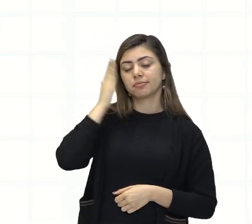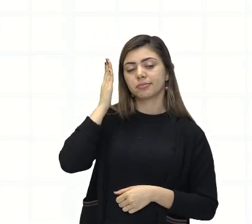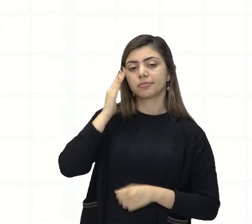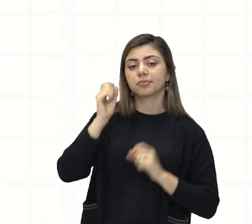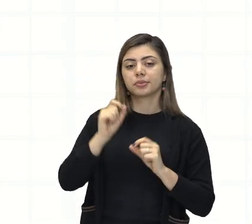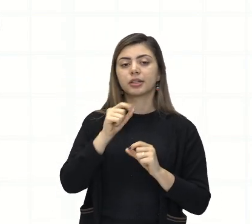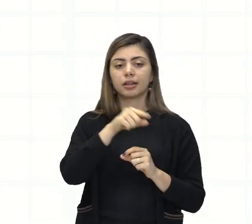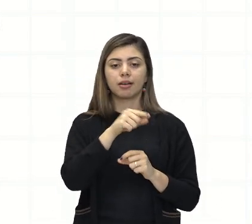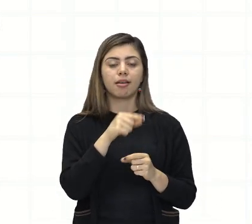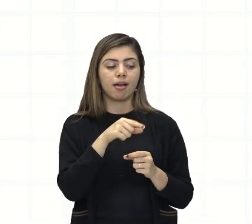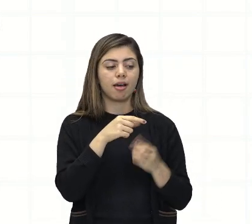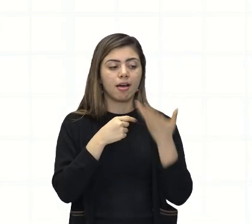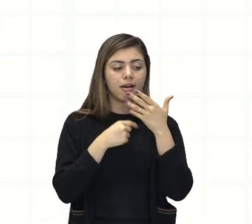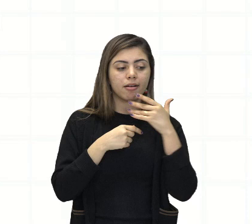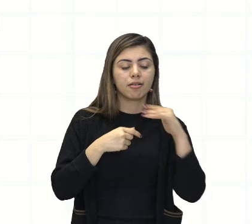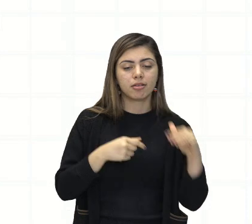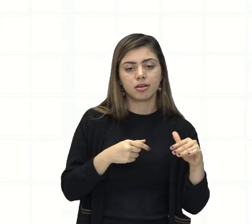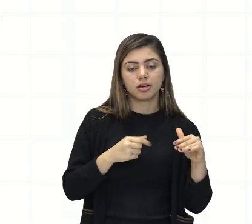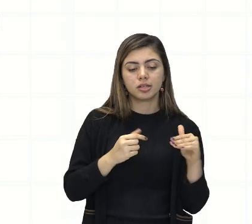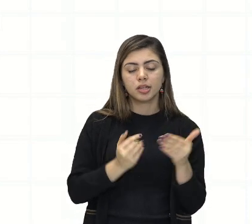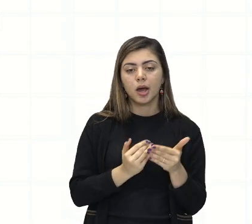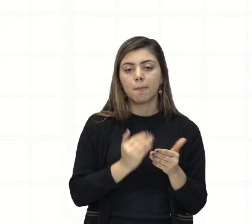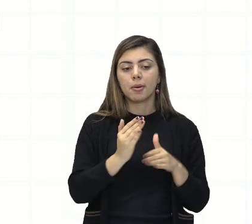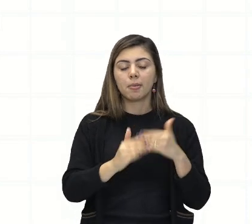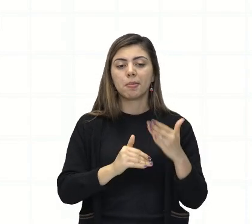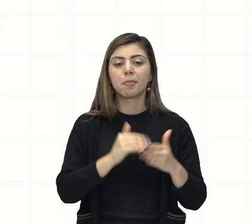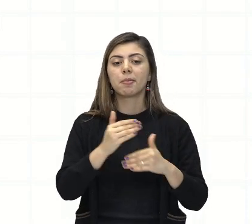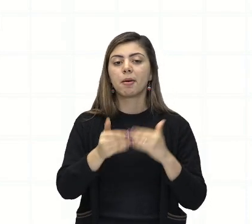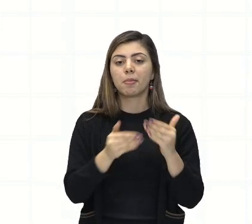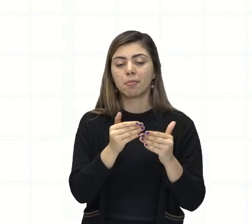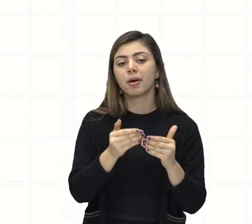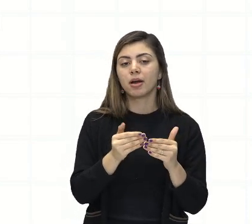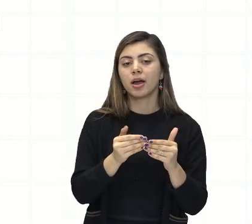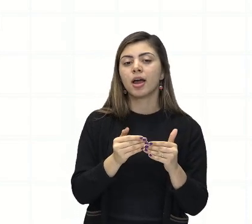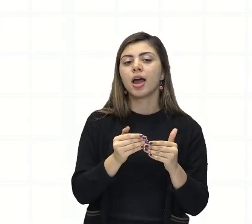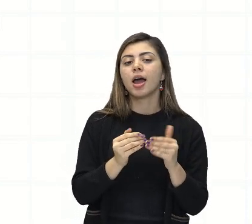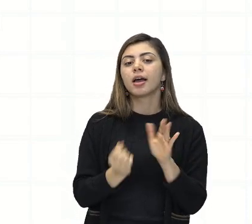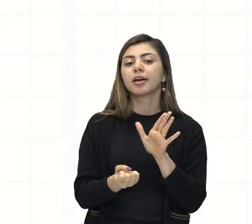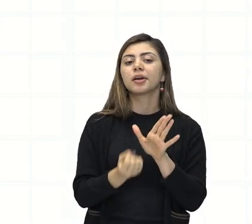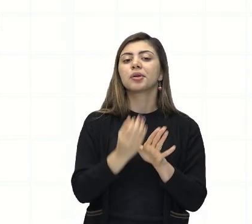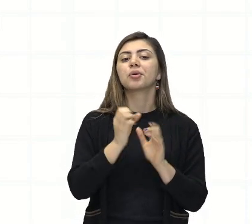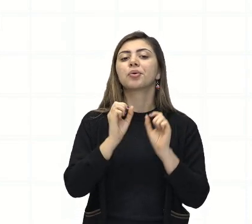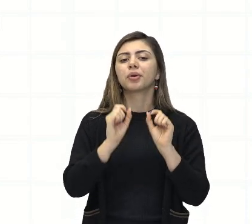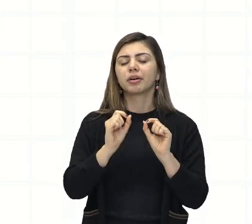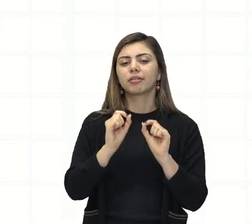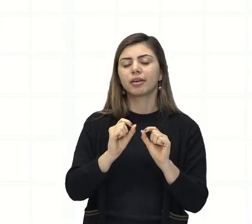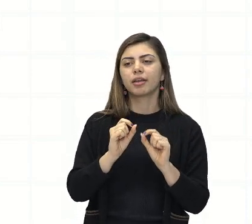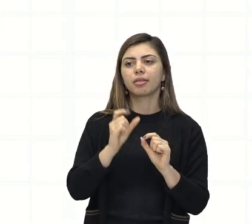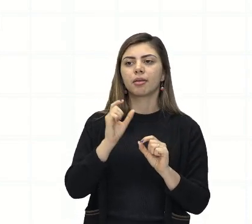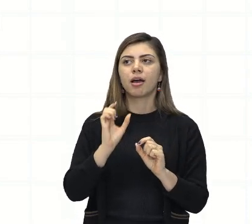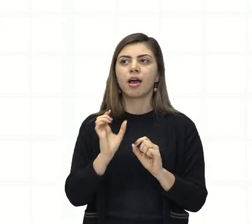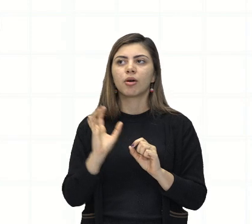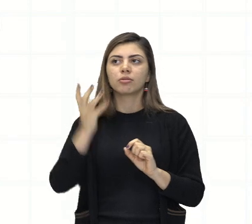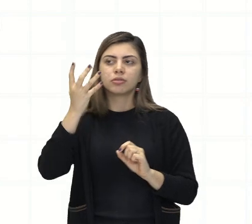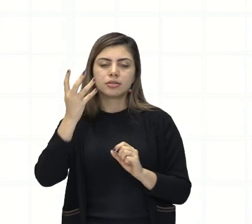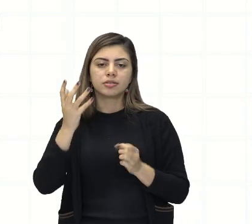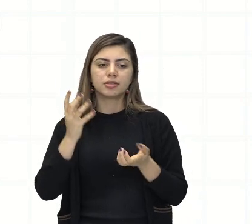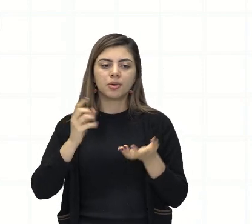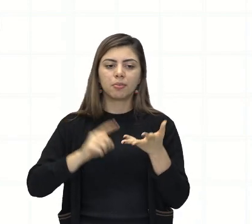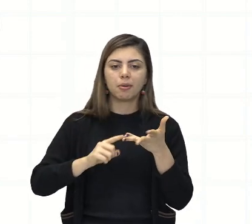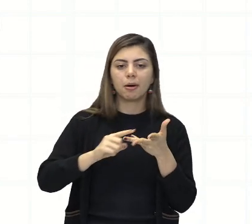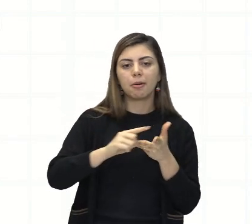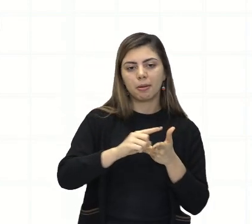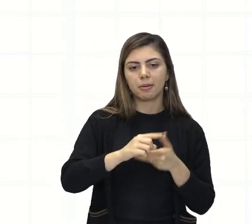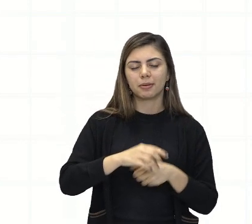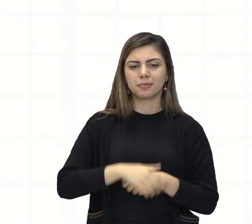por aí que ela começou a fazer milagres. Olha só, a nossa Nininha vai começar a fazer milagres. Bora continuar a nossa narrativa para ver o que vai